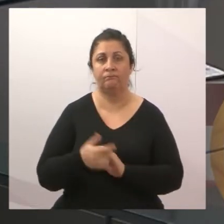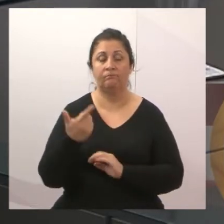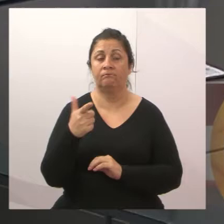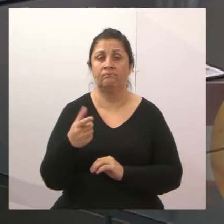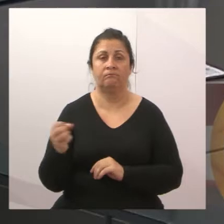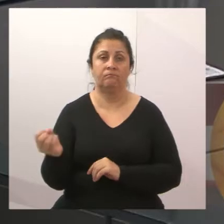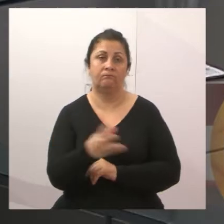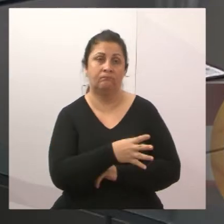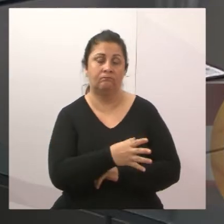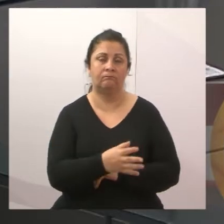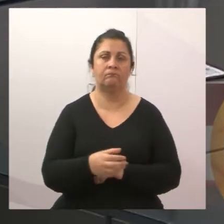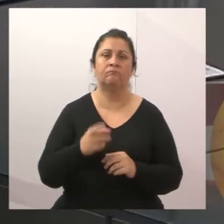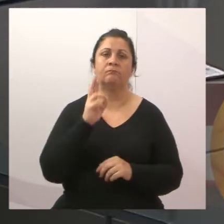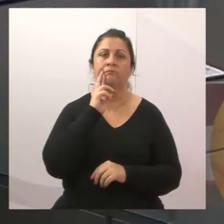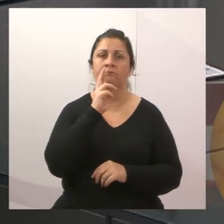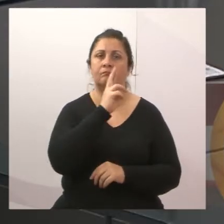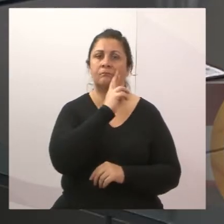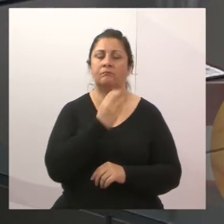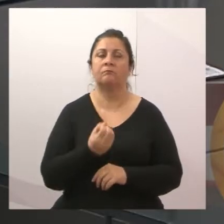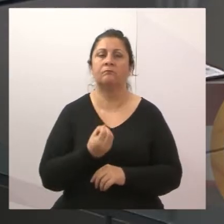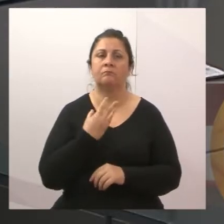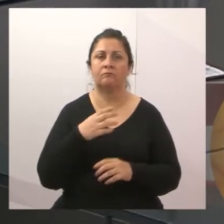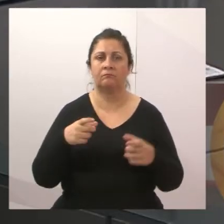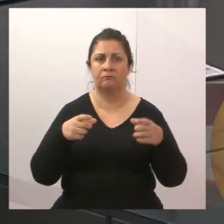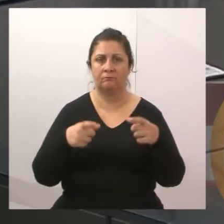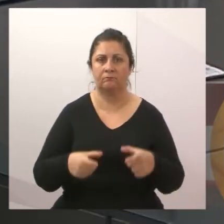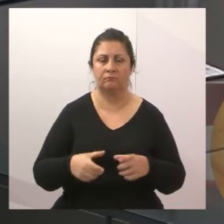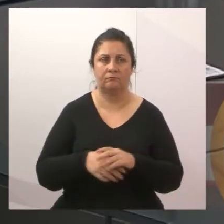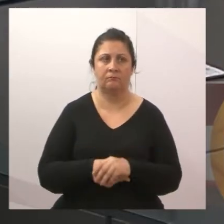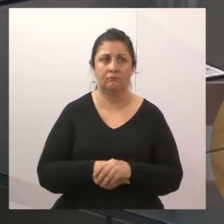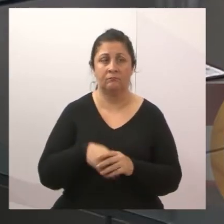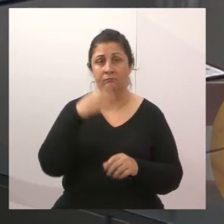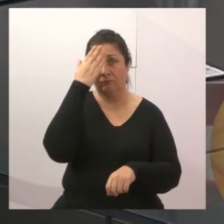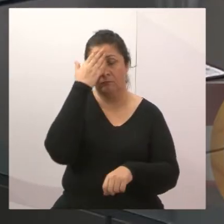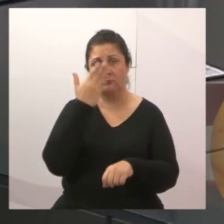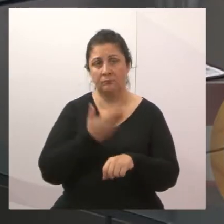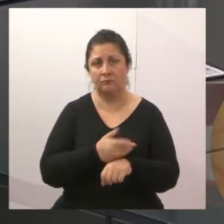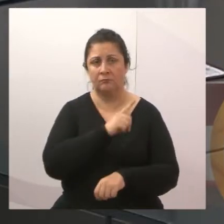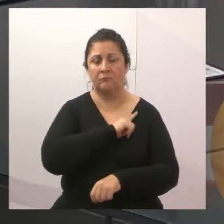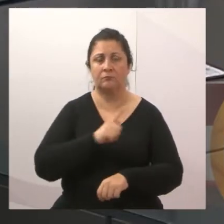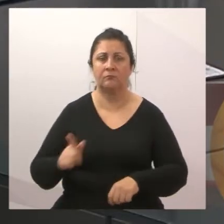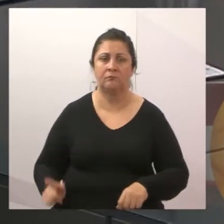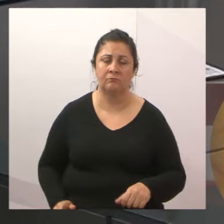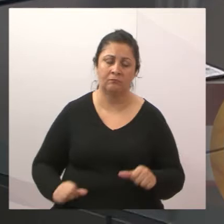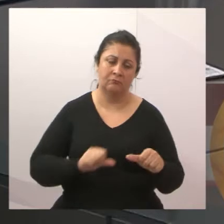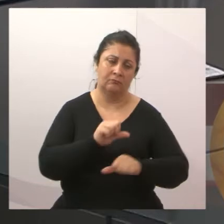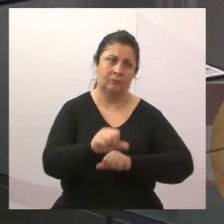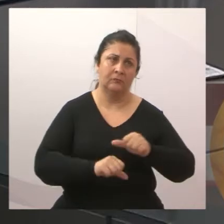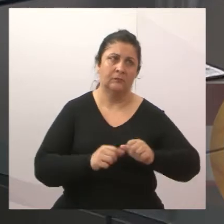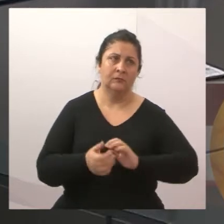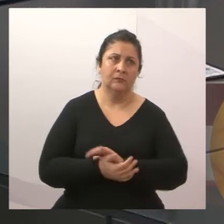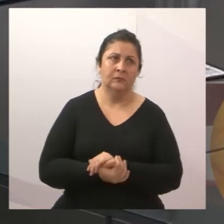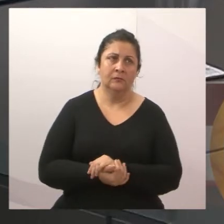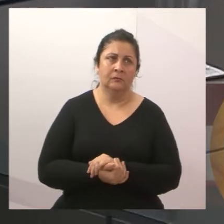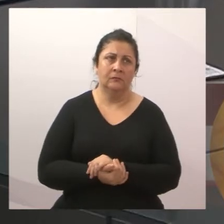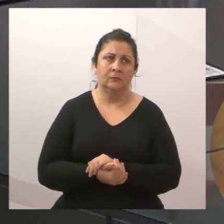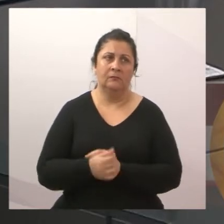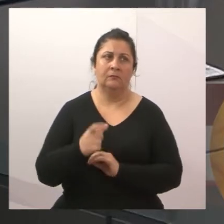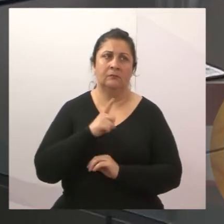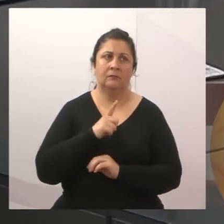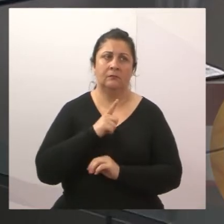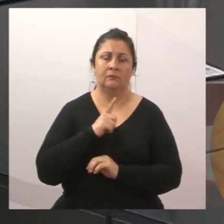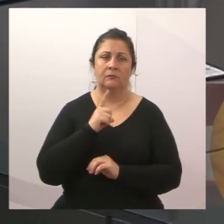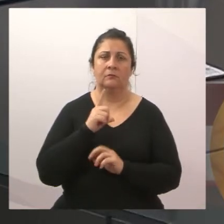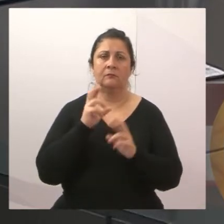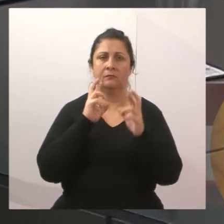novos projetos de Bom Prato. Acredito que o governador esteja modificando algumas outras coisas em relação a isso. Eu tive uma reunião